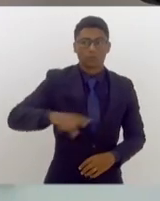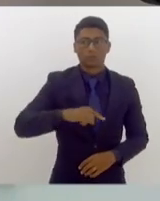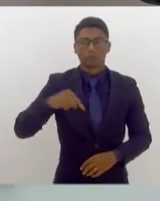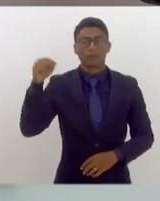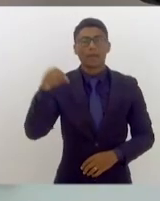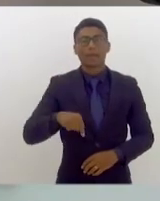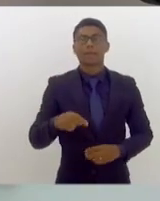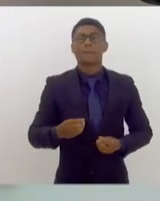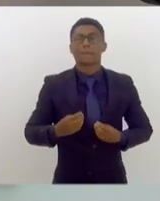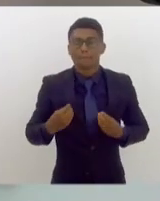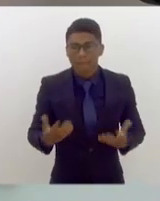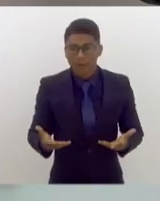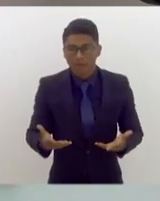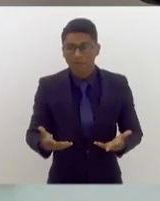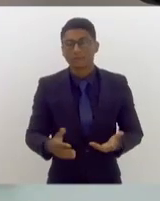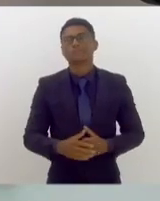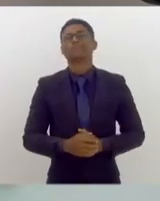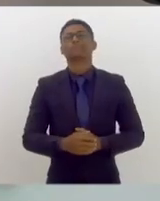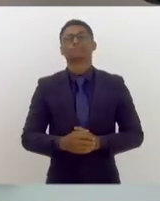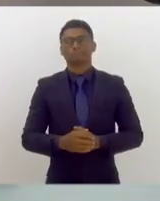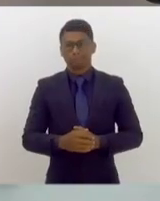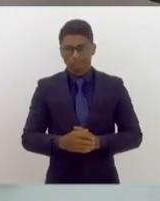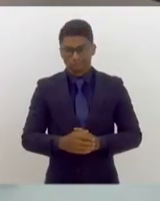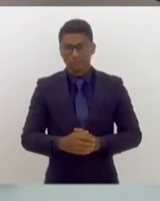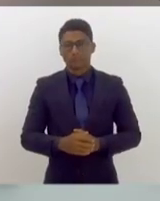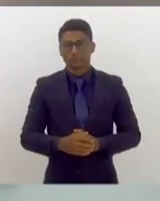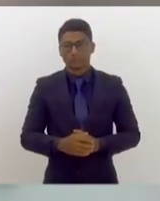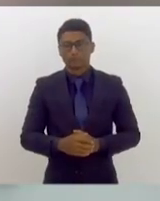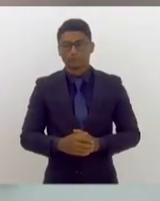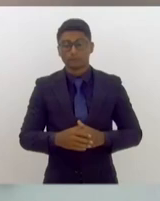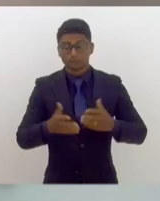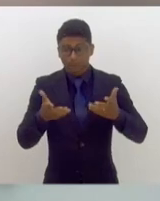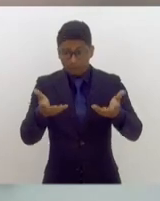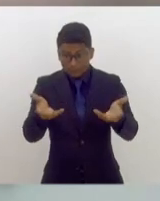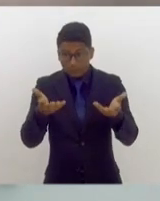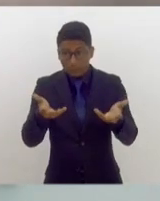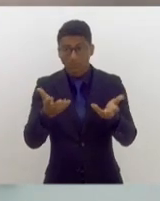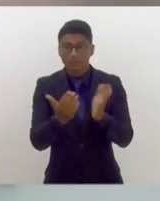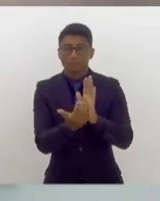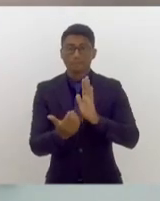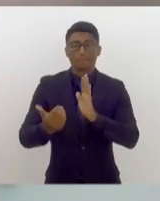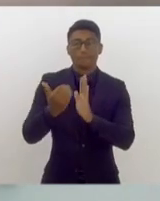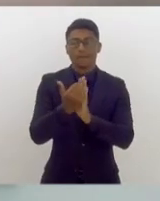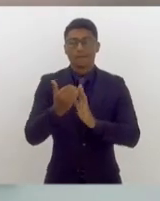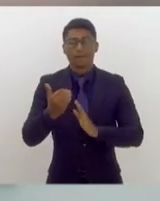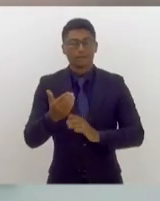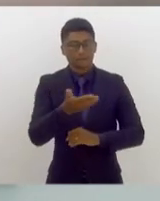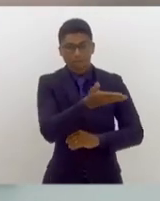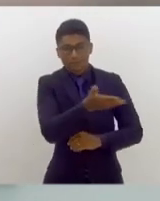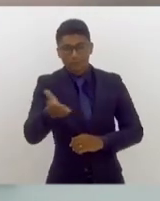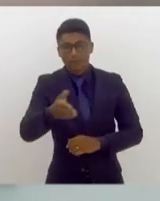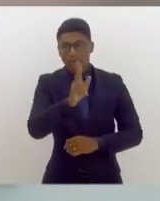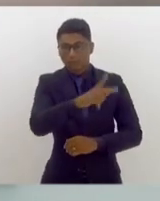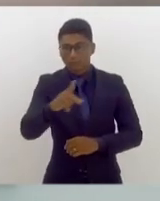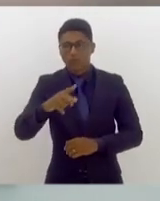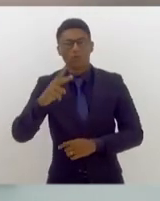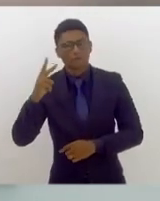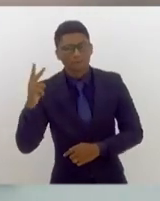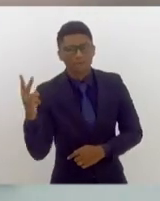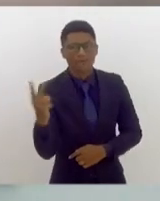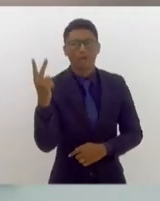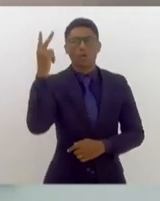de buscar um maior reconhecimento, uma maior valorização dos professores